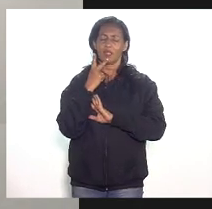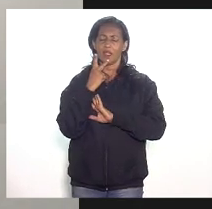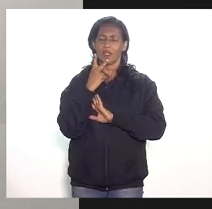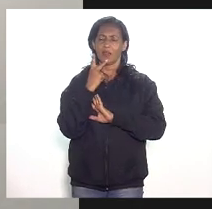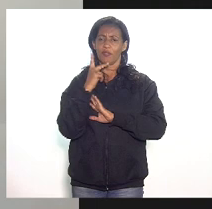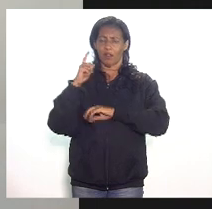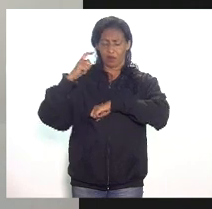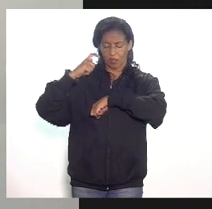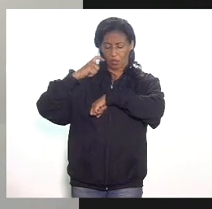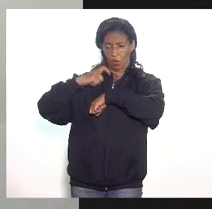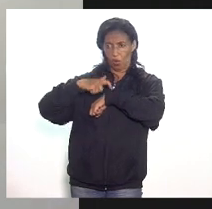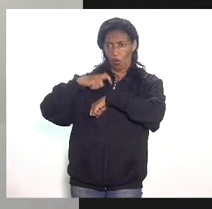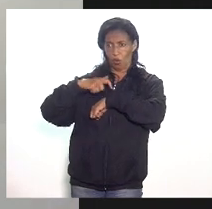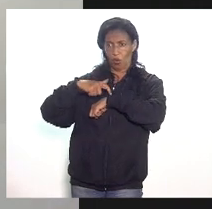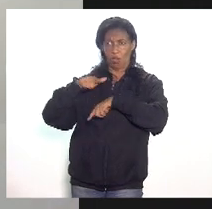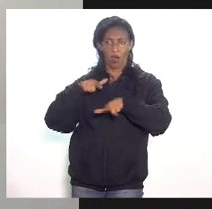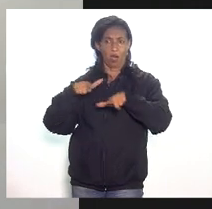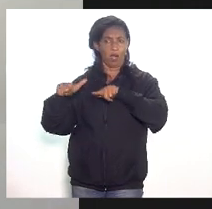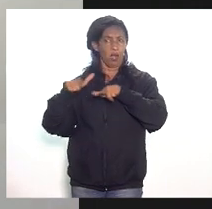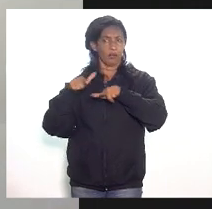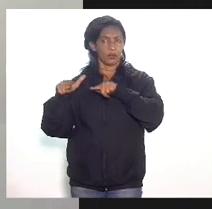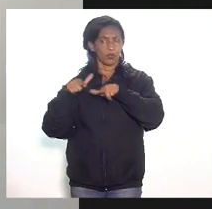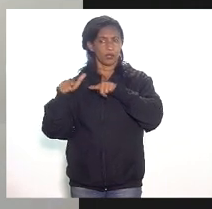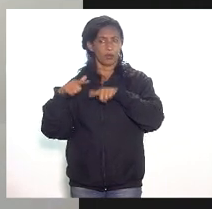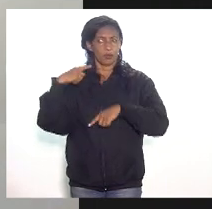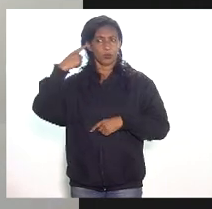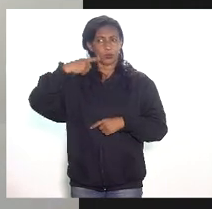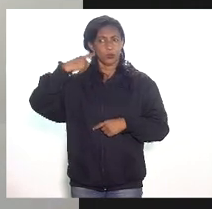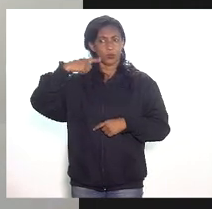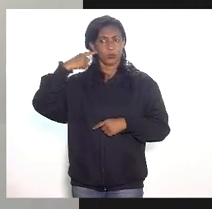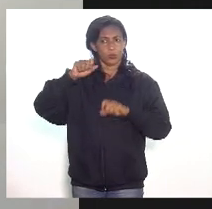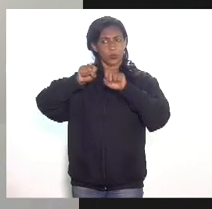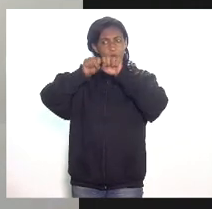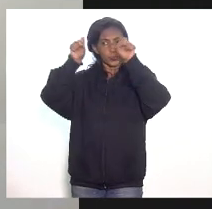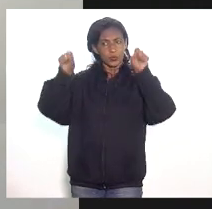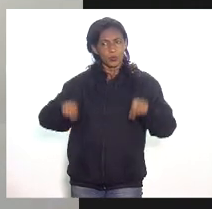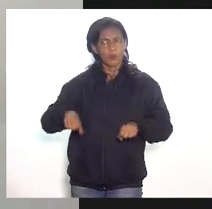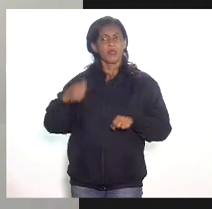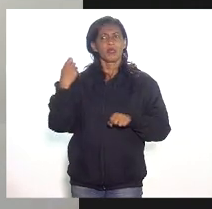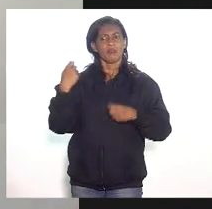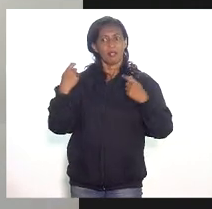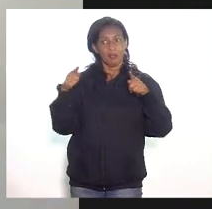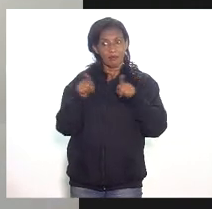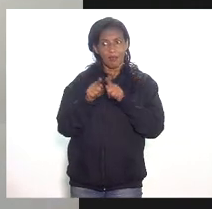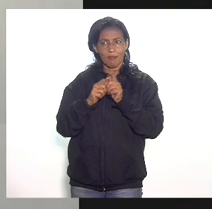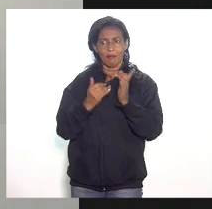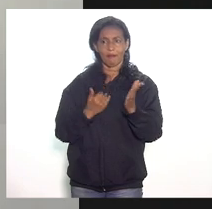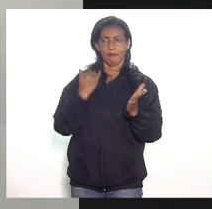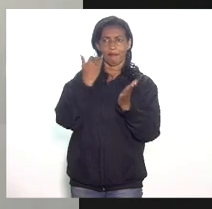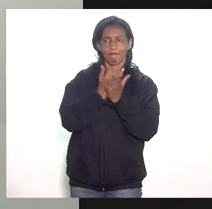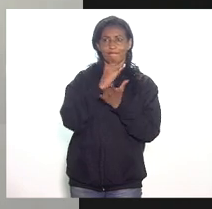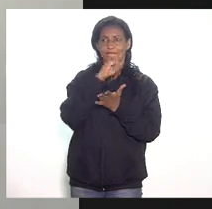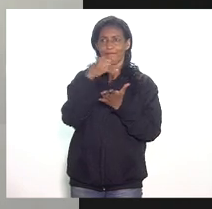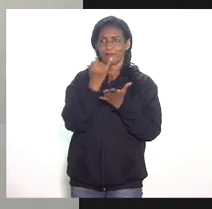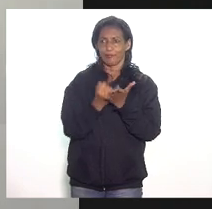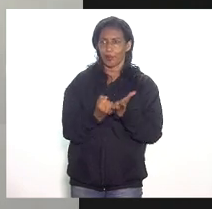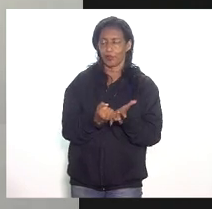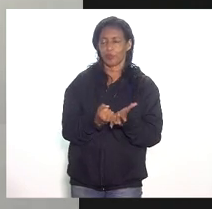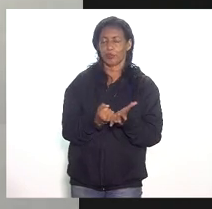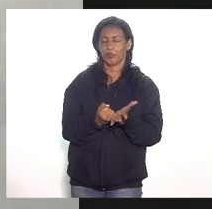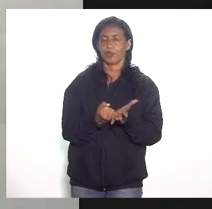honorários referentes à sucumbência de advogados públicos também vão ser taxados. Então, eu acho que esse